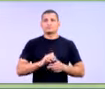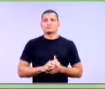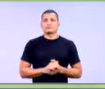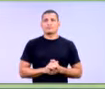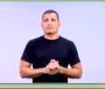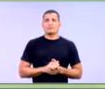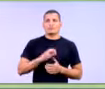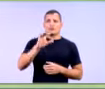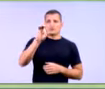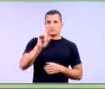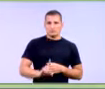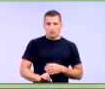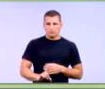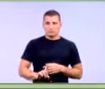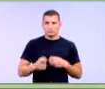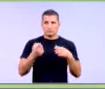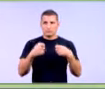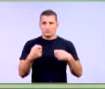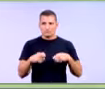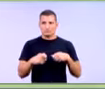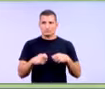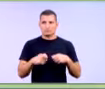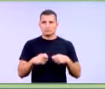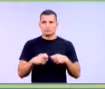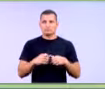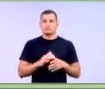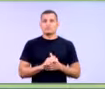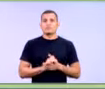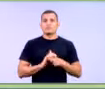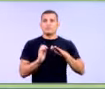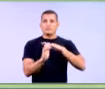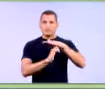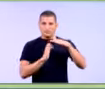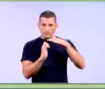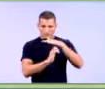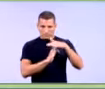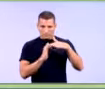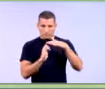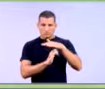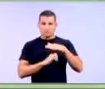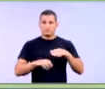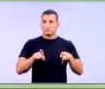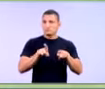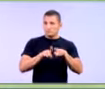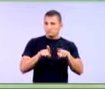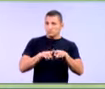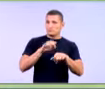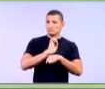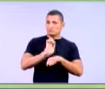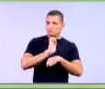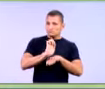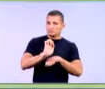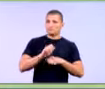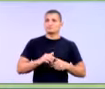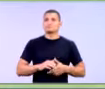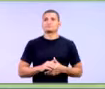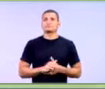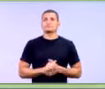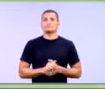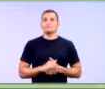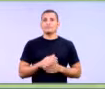irá conhecer, os direitos e deveres tanto da empresa como também do estagiário,